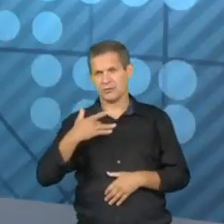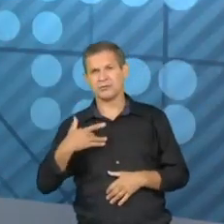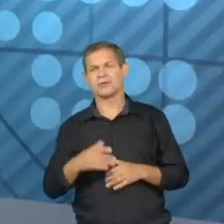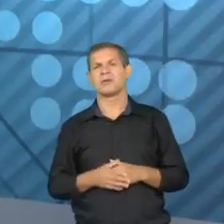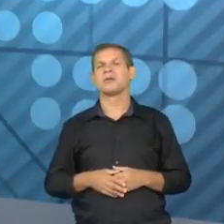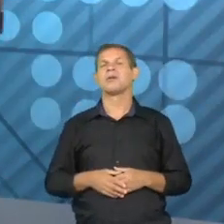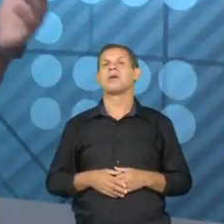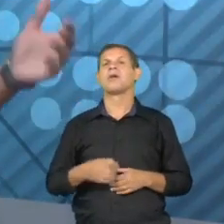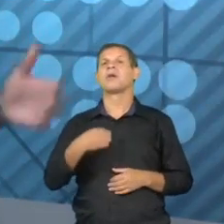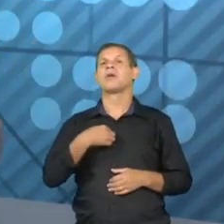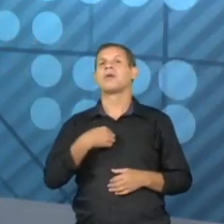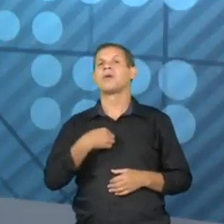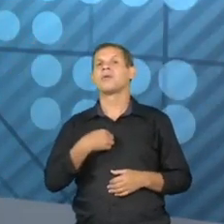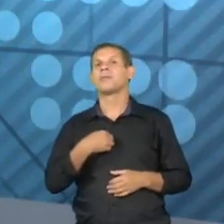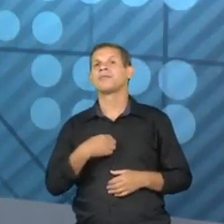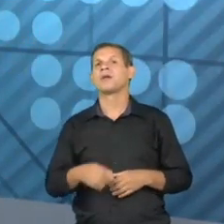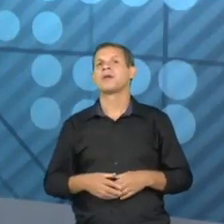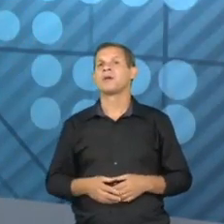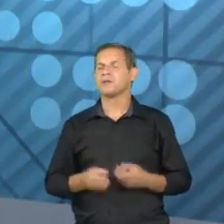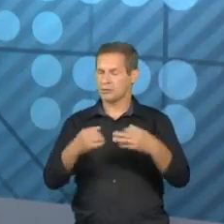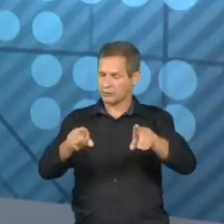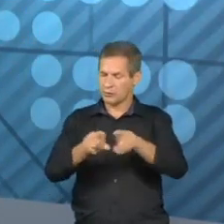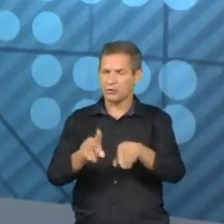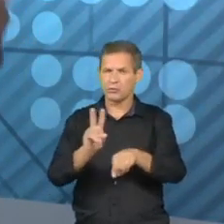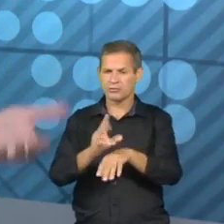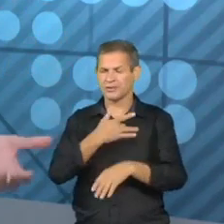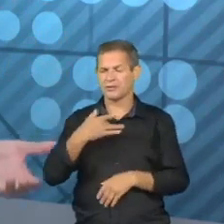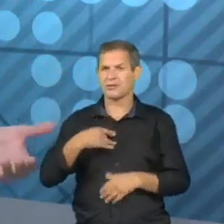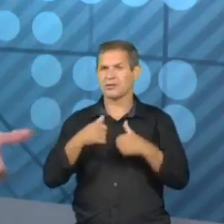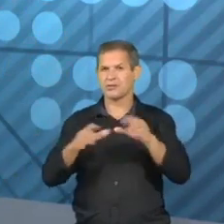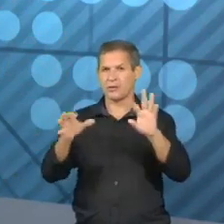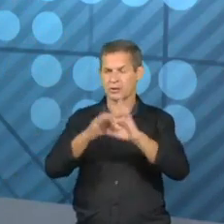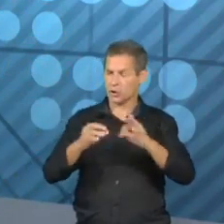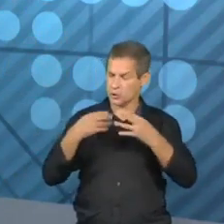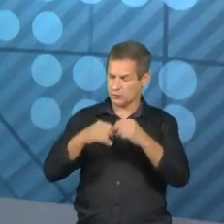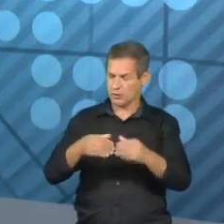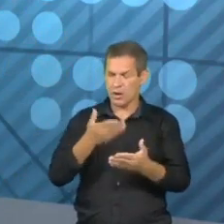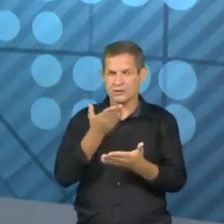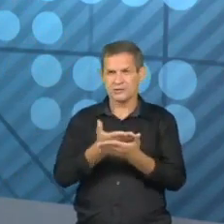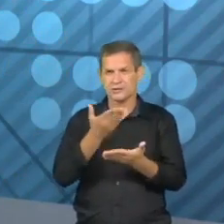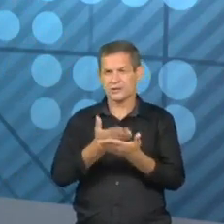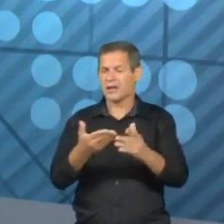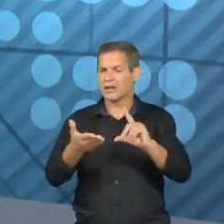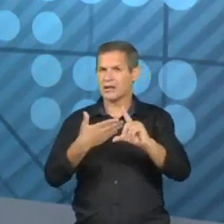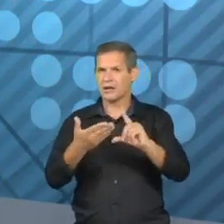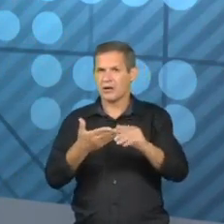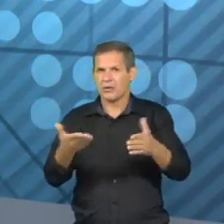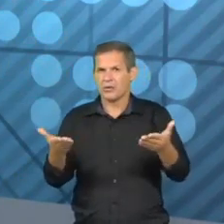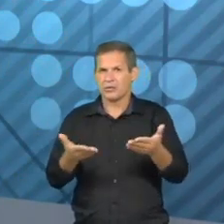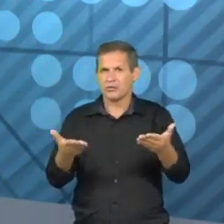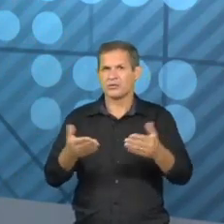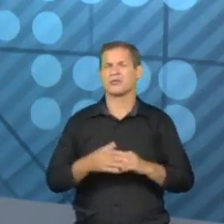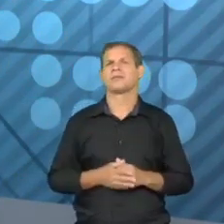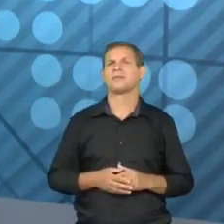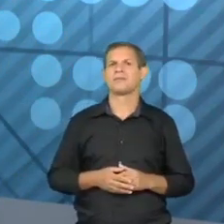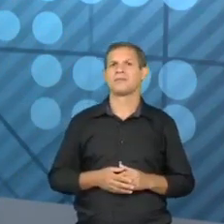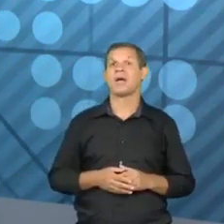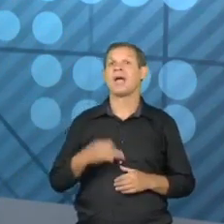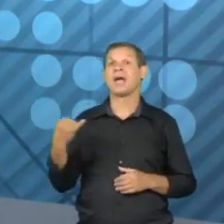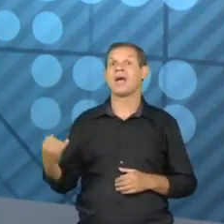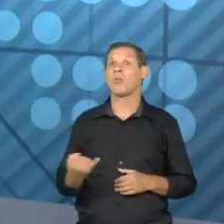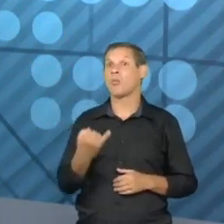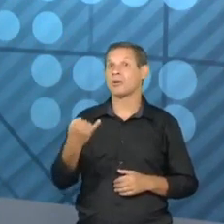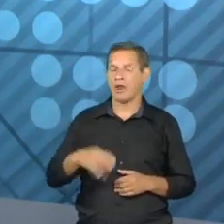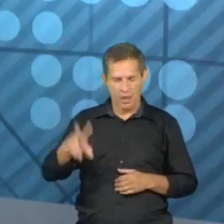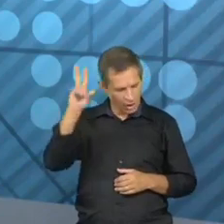O que a vigilância em saúde tem a ver com isso? Tudo isso será falado nessa teleaula.